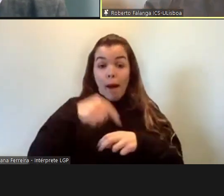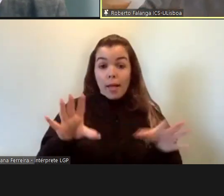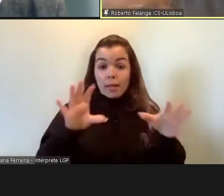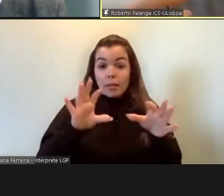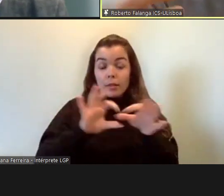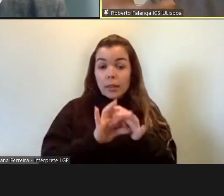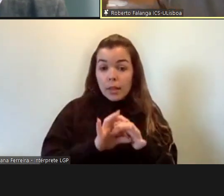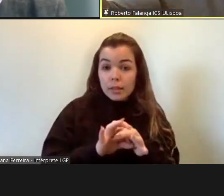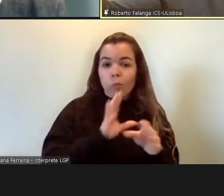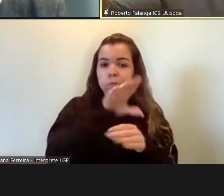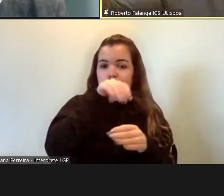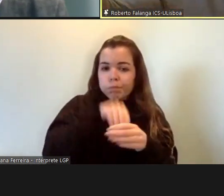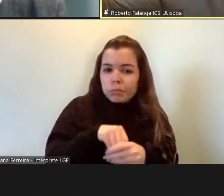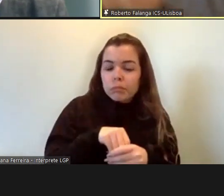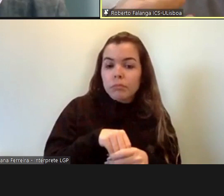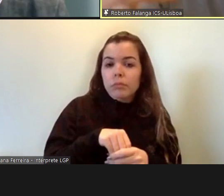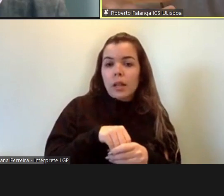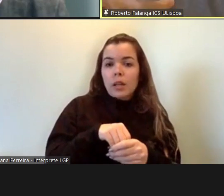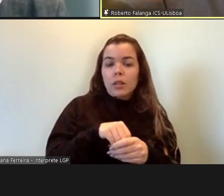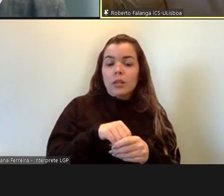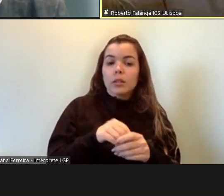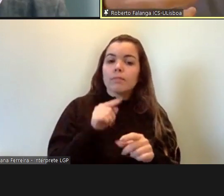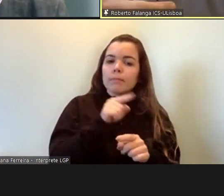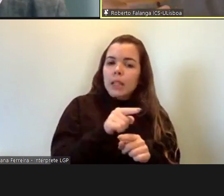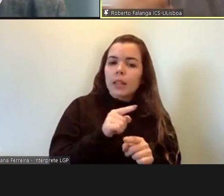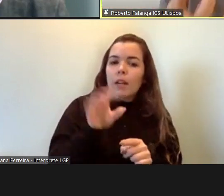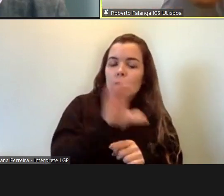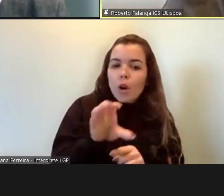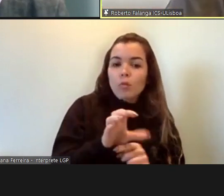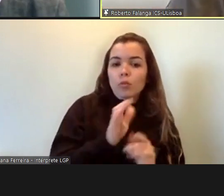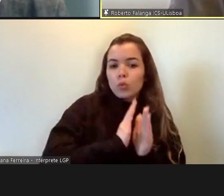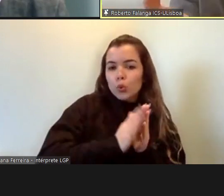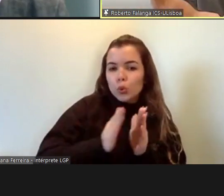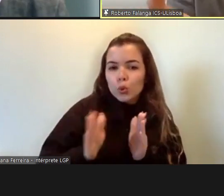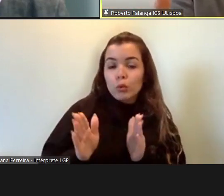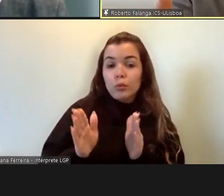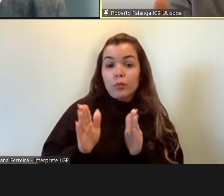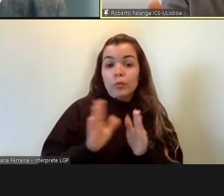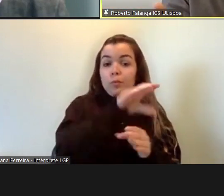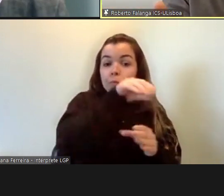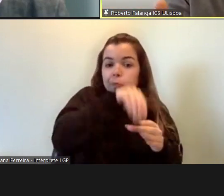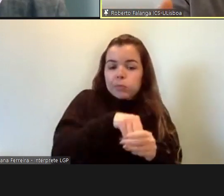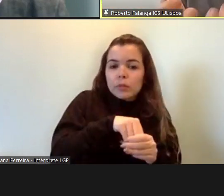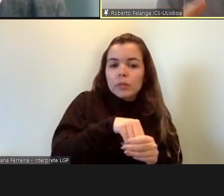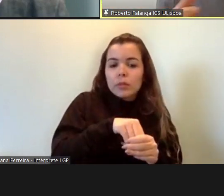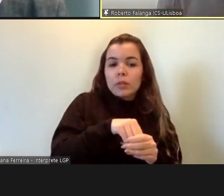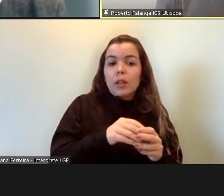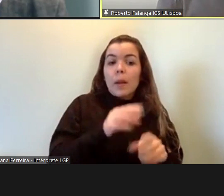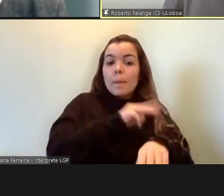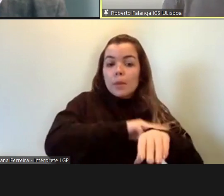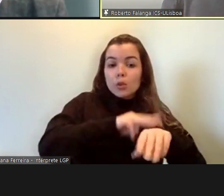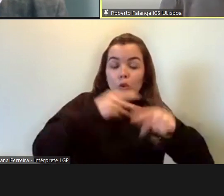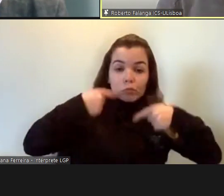de incorporação destes próprios processos dentro dos mecanismos da administração pública. Ou